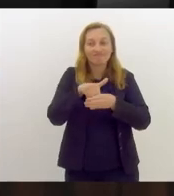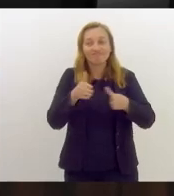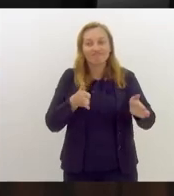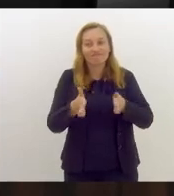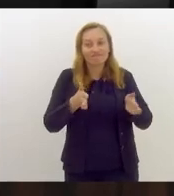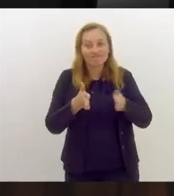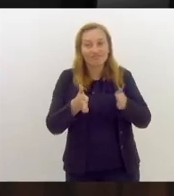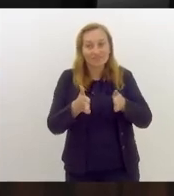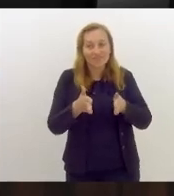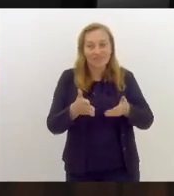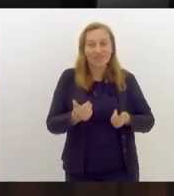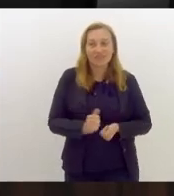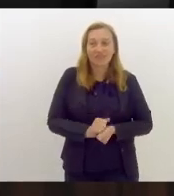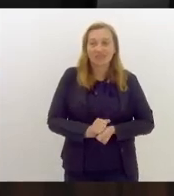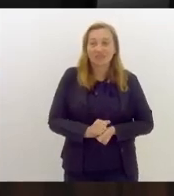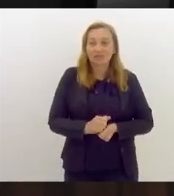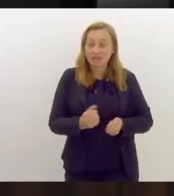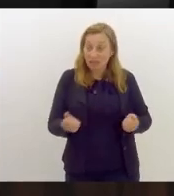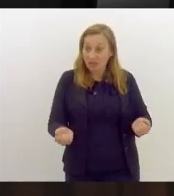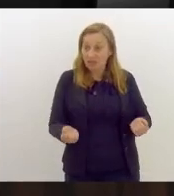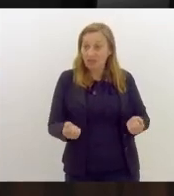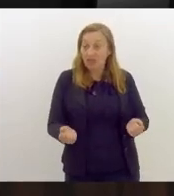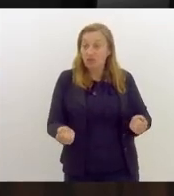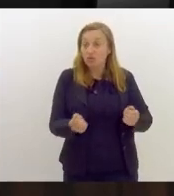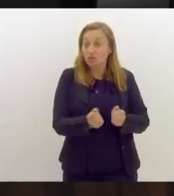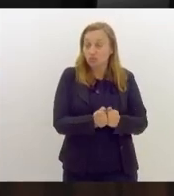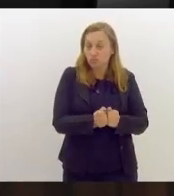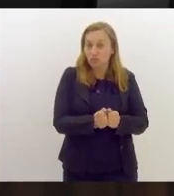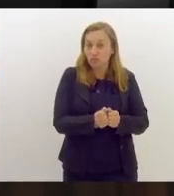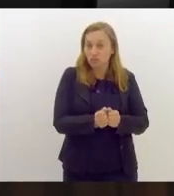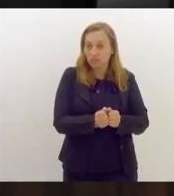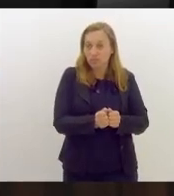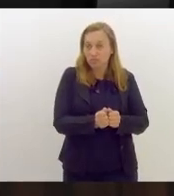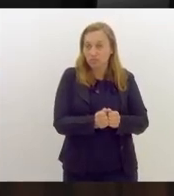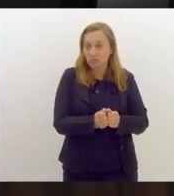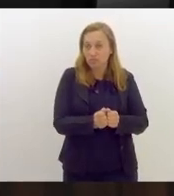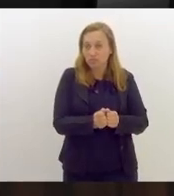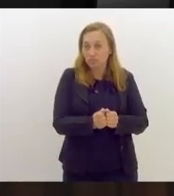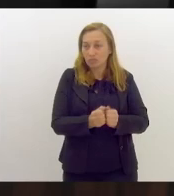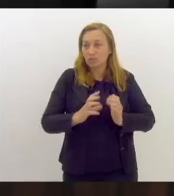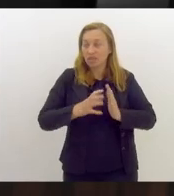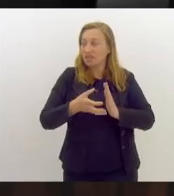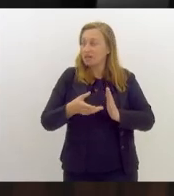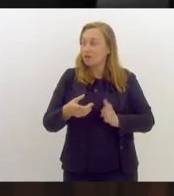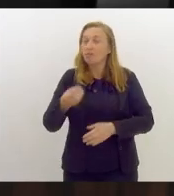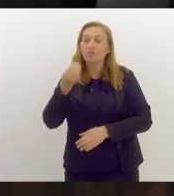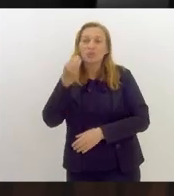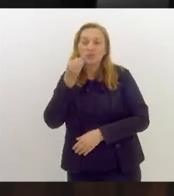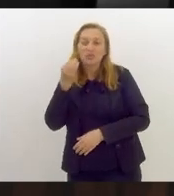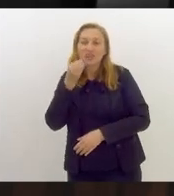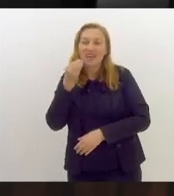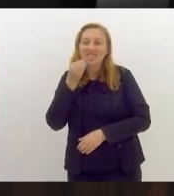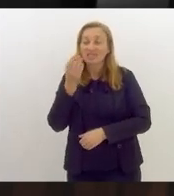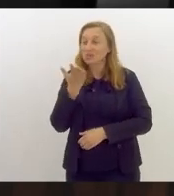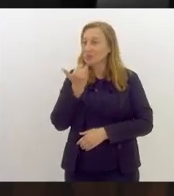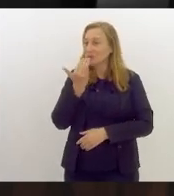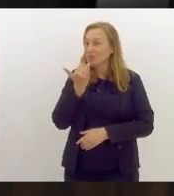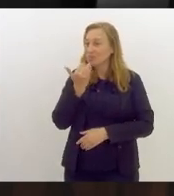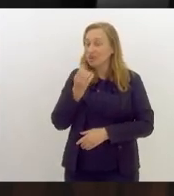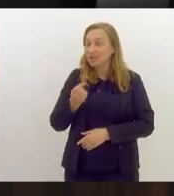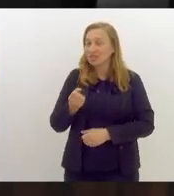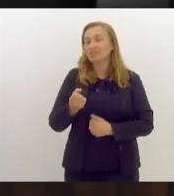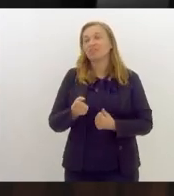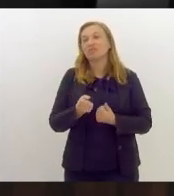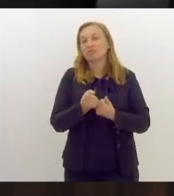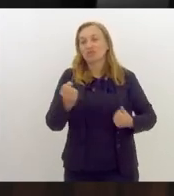e sobre a sua participação efetiva no processo eu tinha oportunidade de jantar com o